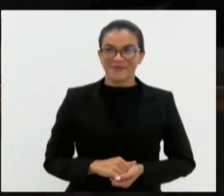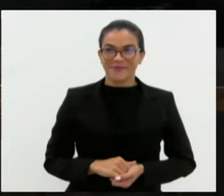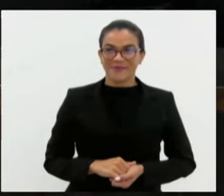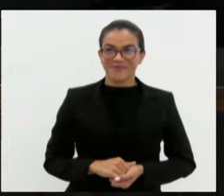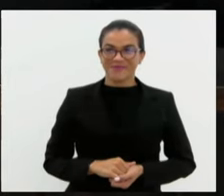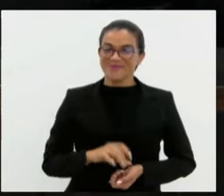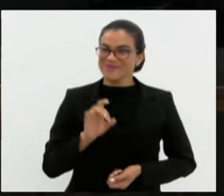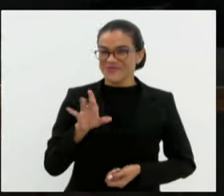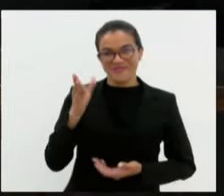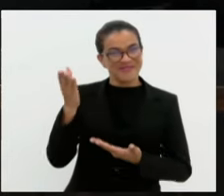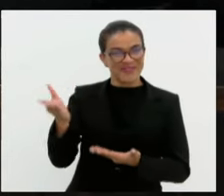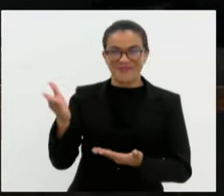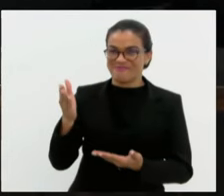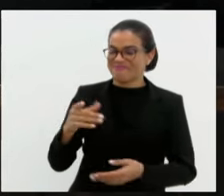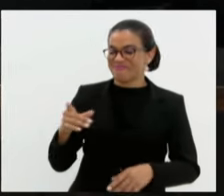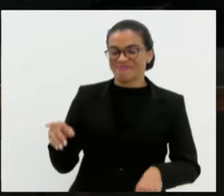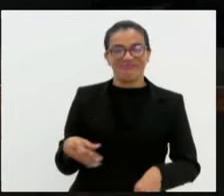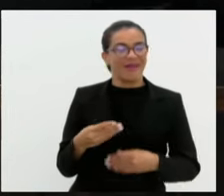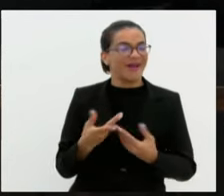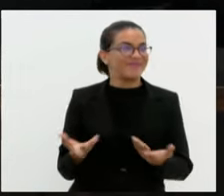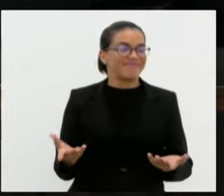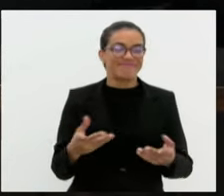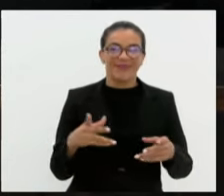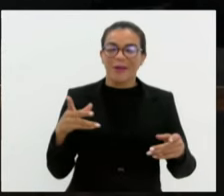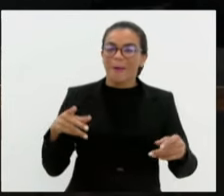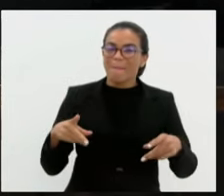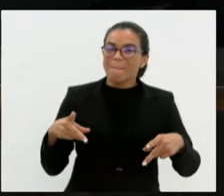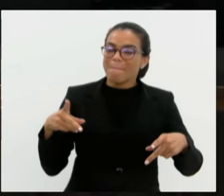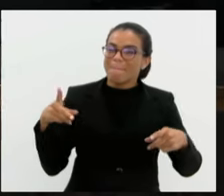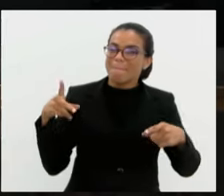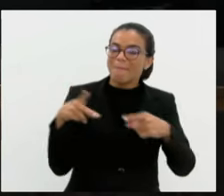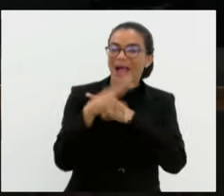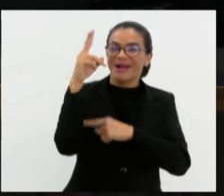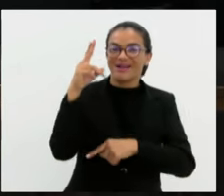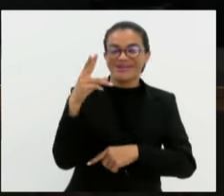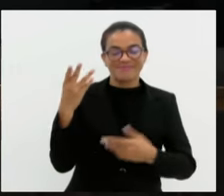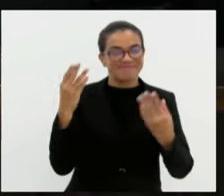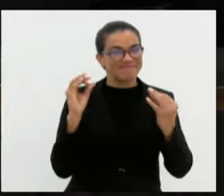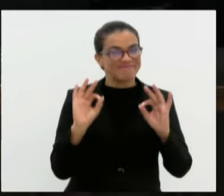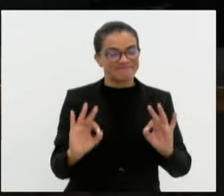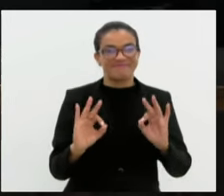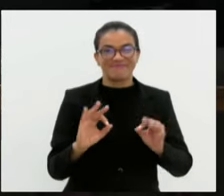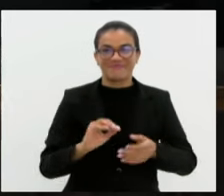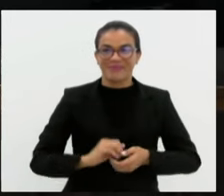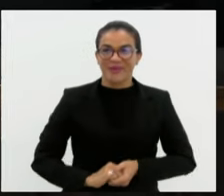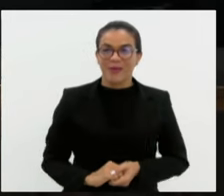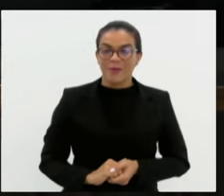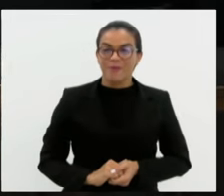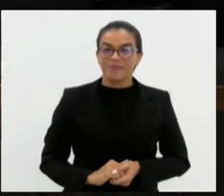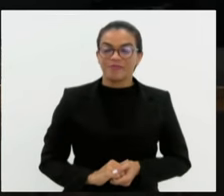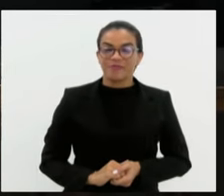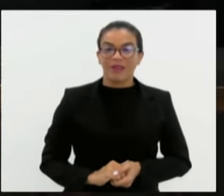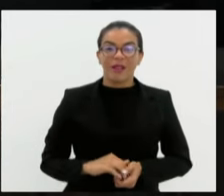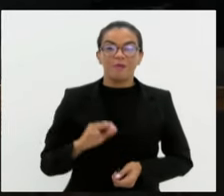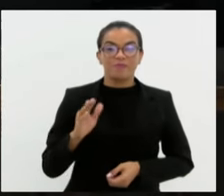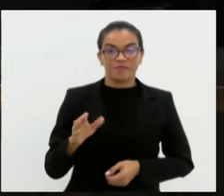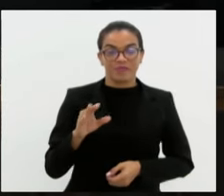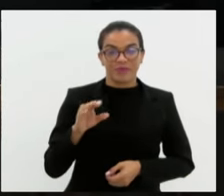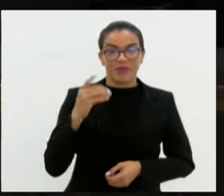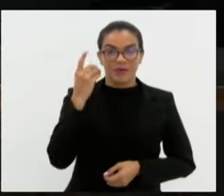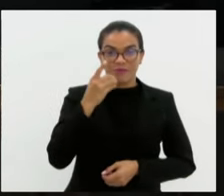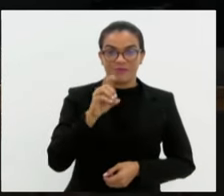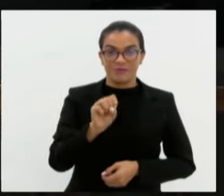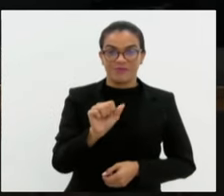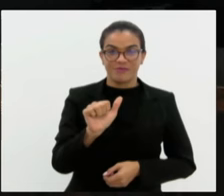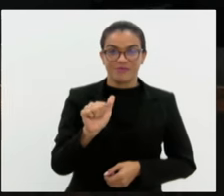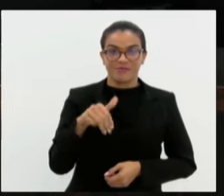Só Rosenberg para quebrar o protocolo. Ai, meu Deus. Deputado Samuel Malafaia.